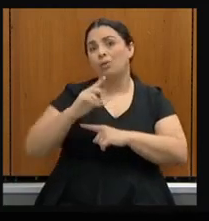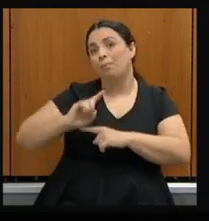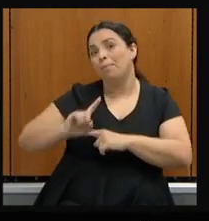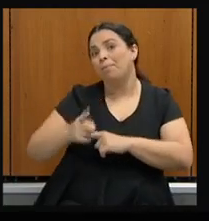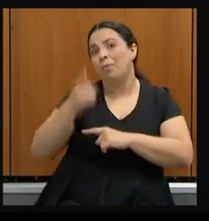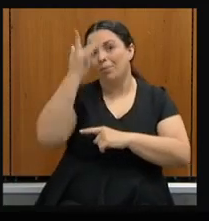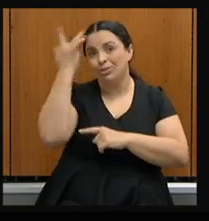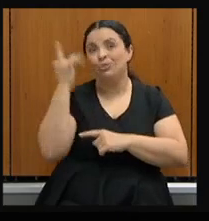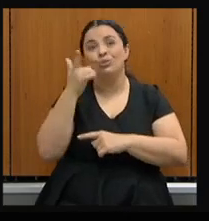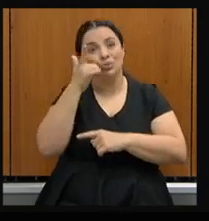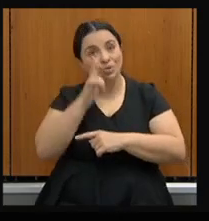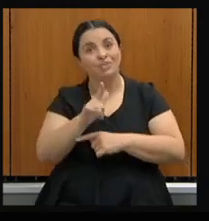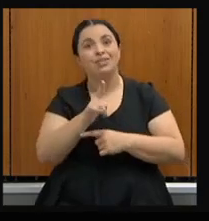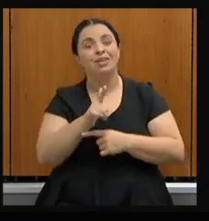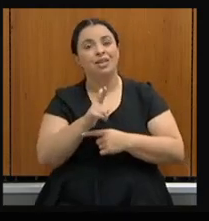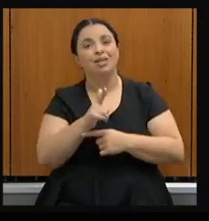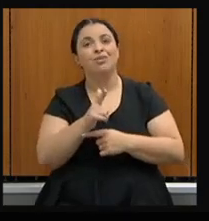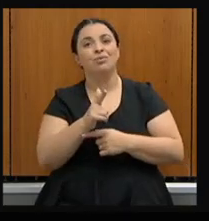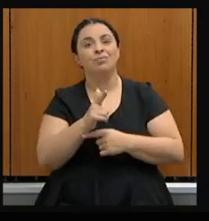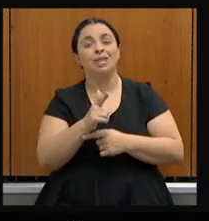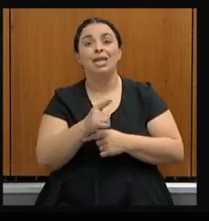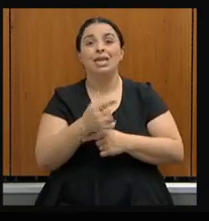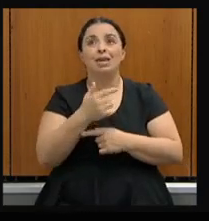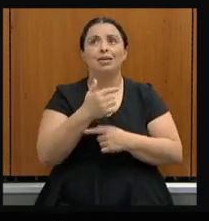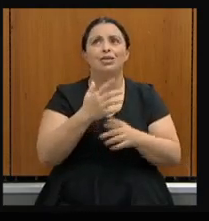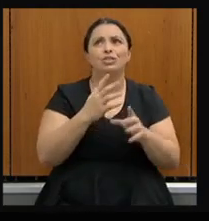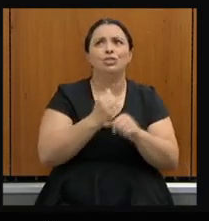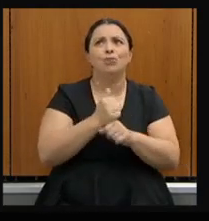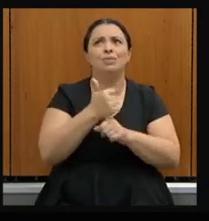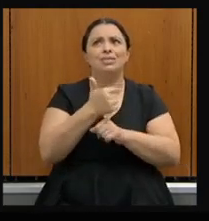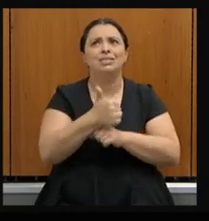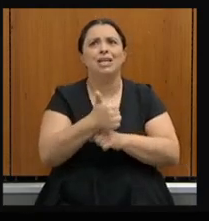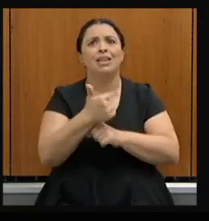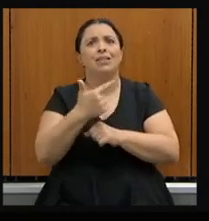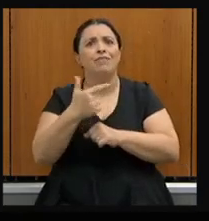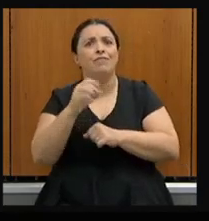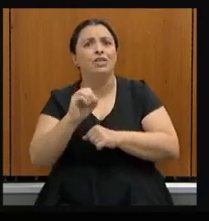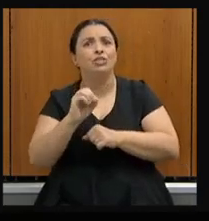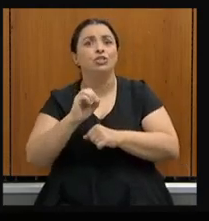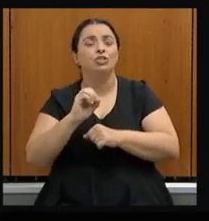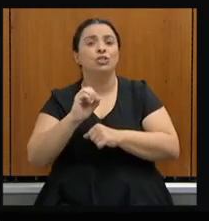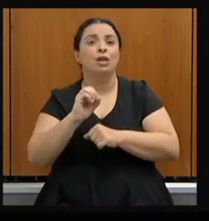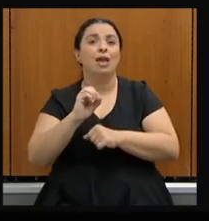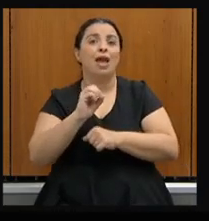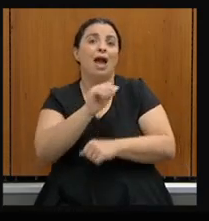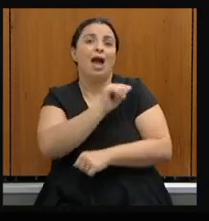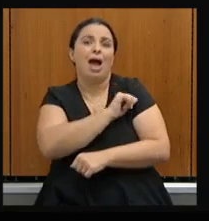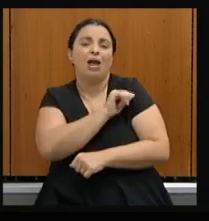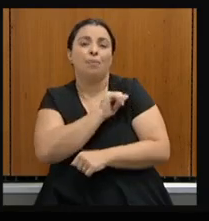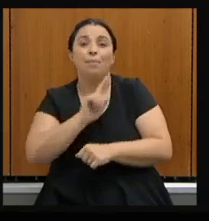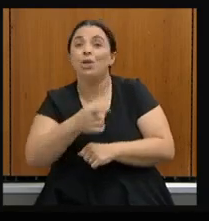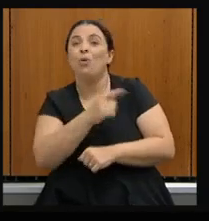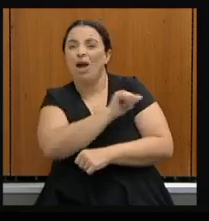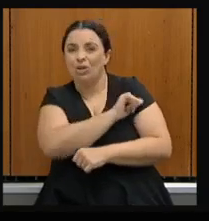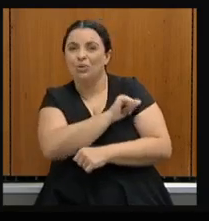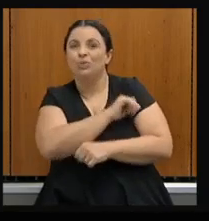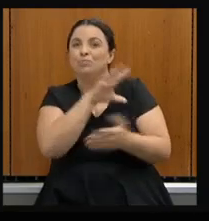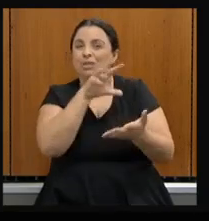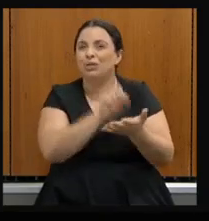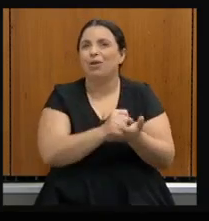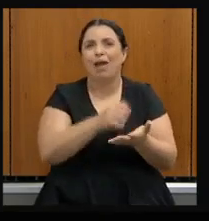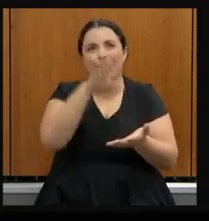mais de 420 alunos estão matriculados, aprendendo a tocar oboé, piano,